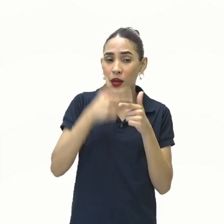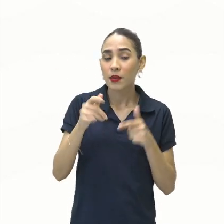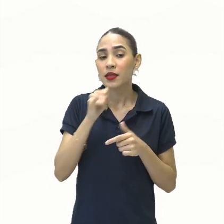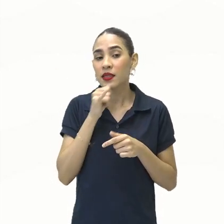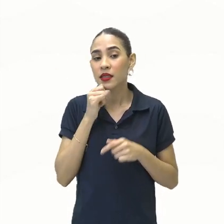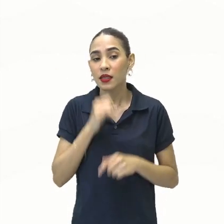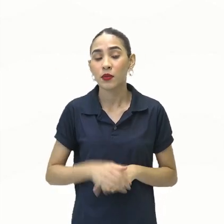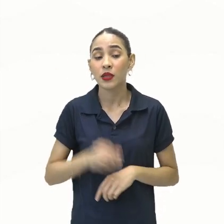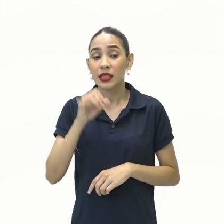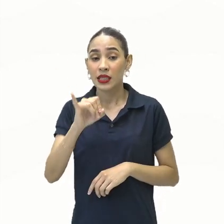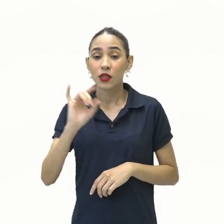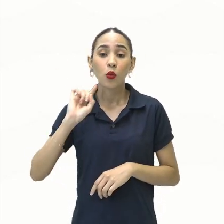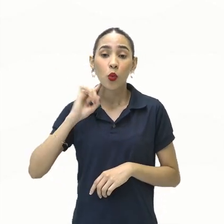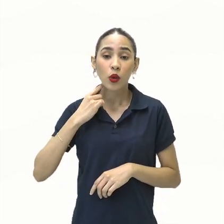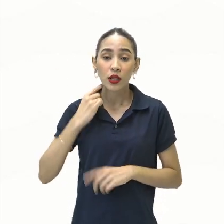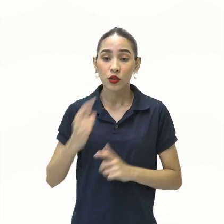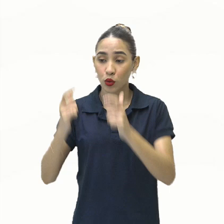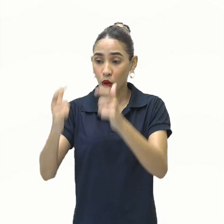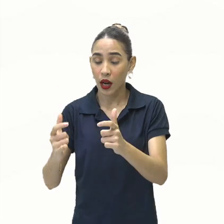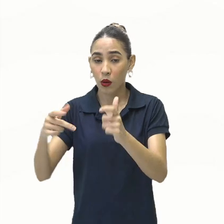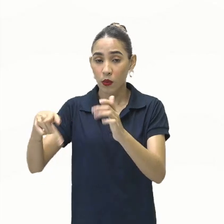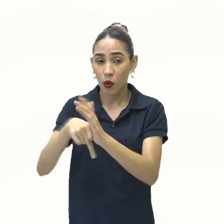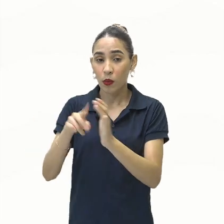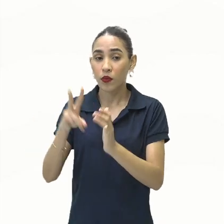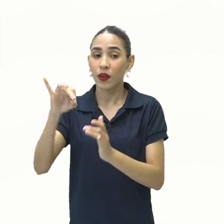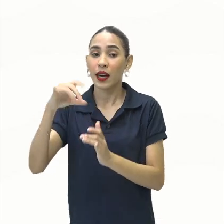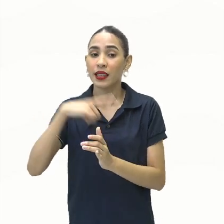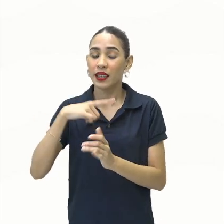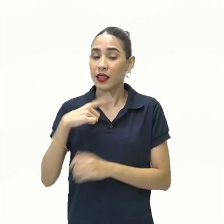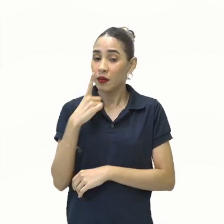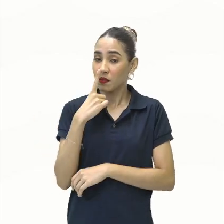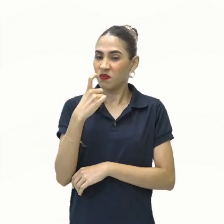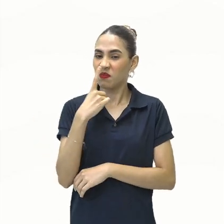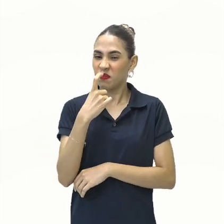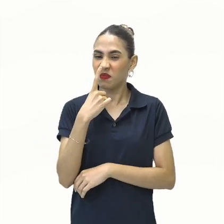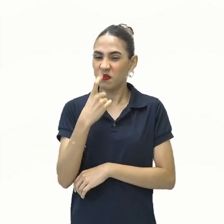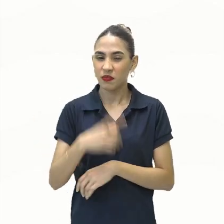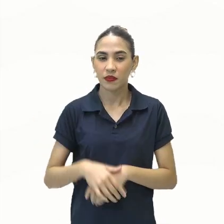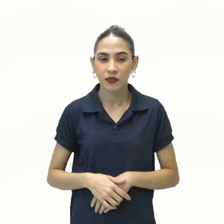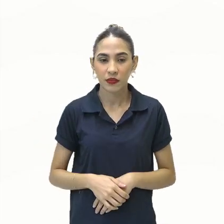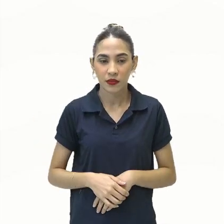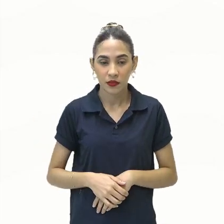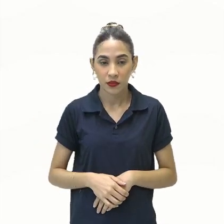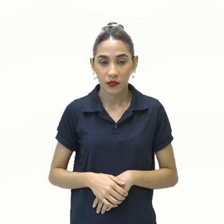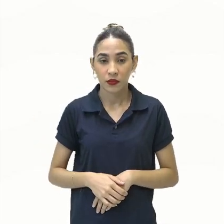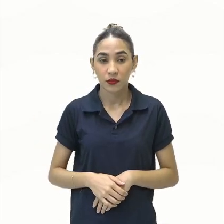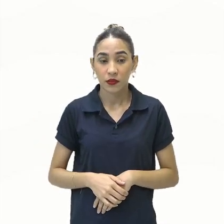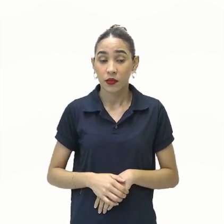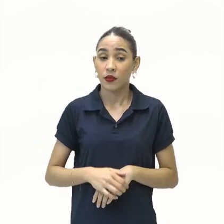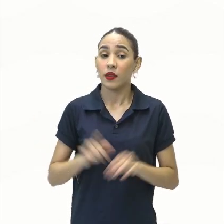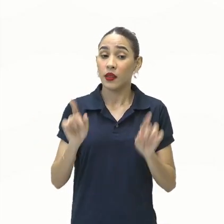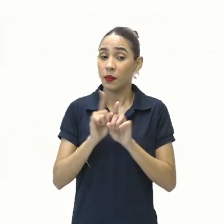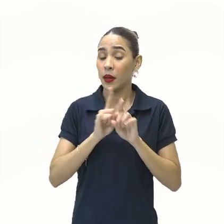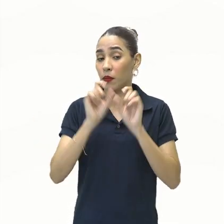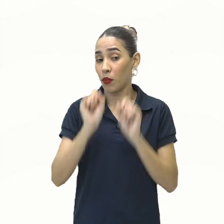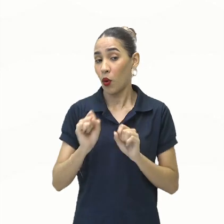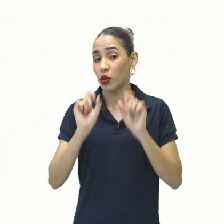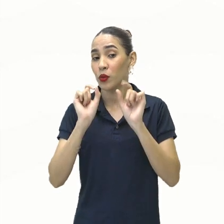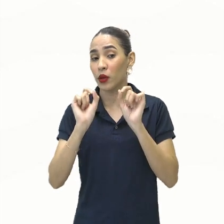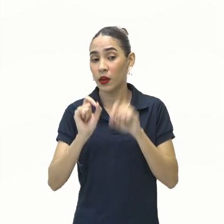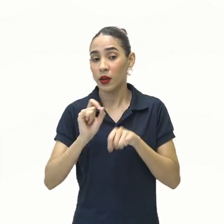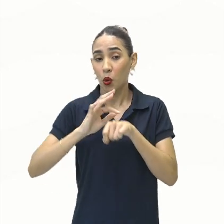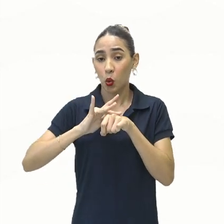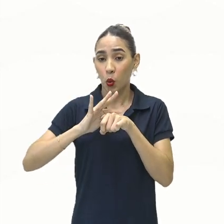são, se o lixo for para o lixão, nós teremos aqui o mau cheiro, tá? Nós também podemos ter no